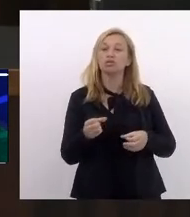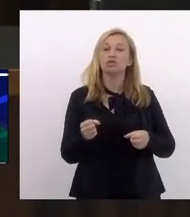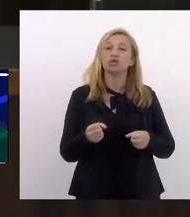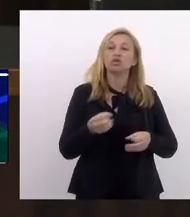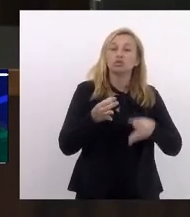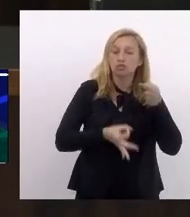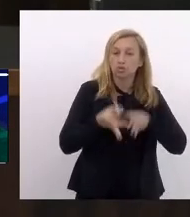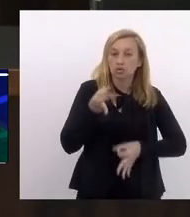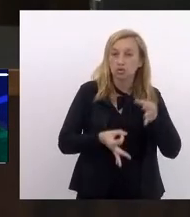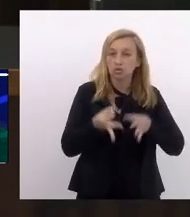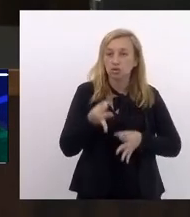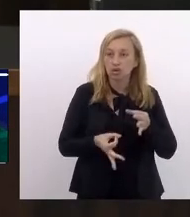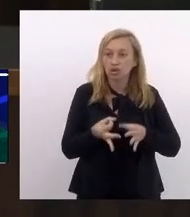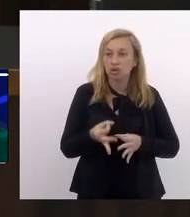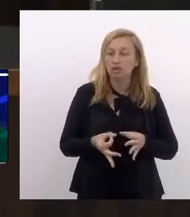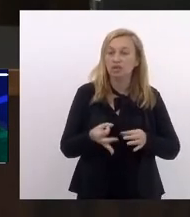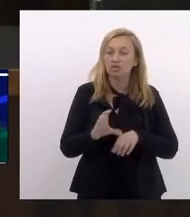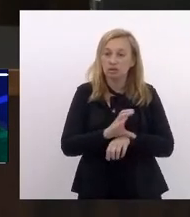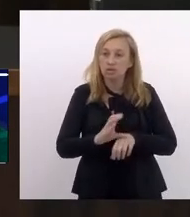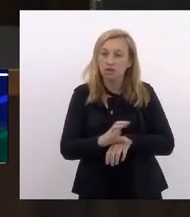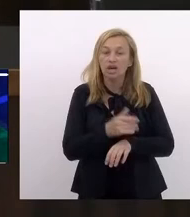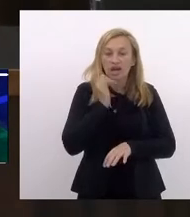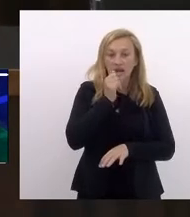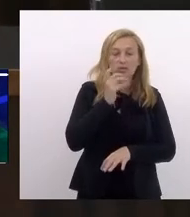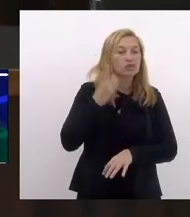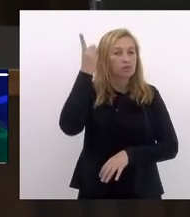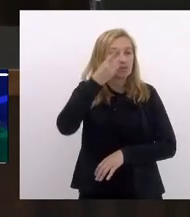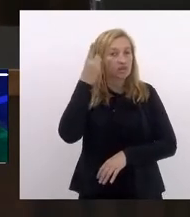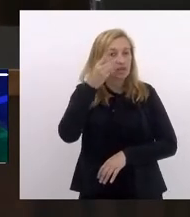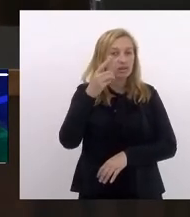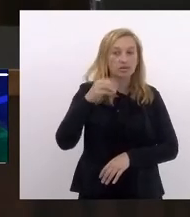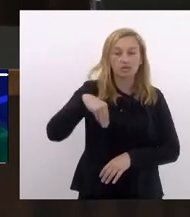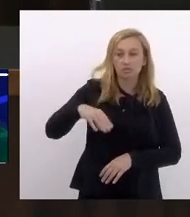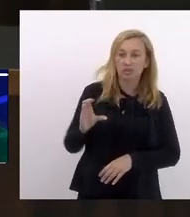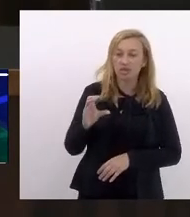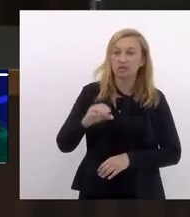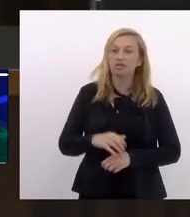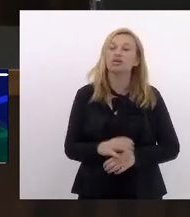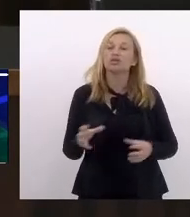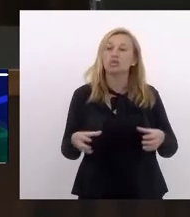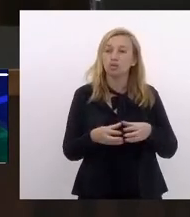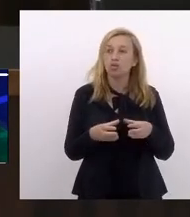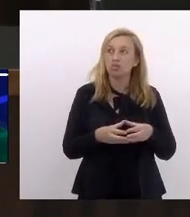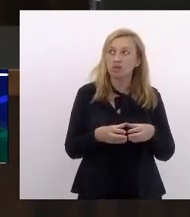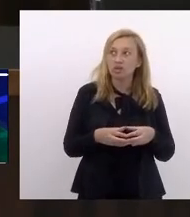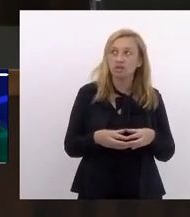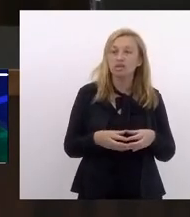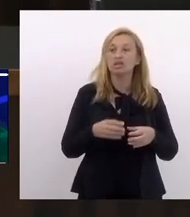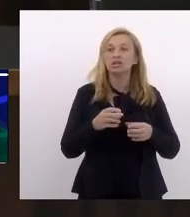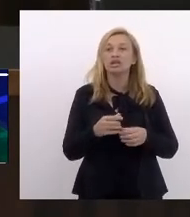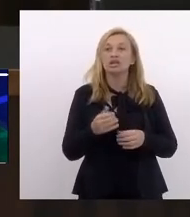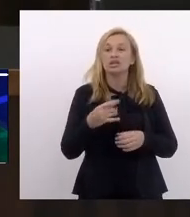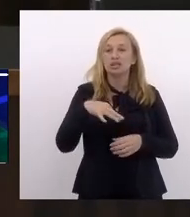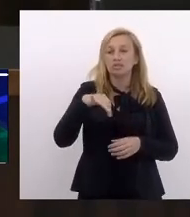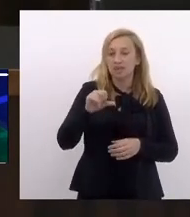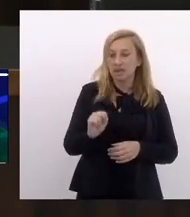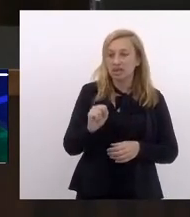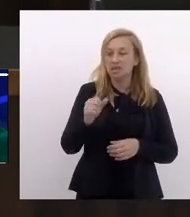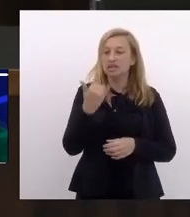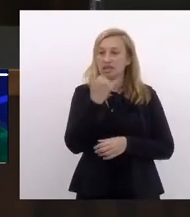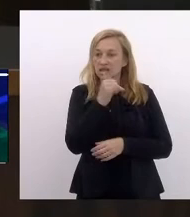Constituição e Justiça pela constitucionalidade. Relator, deputado Carlos Mim. Pendendo de pareceres das comissões de Minas e Energia,